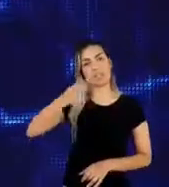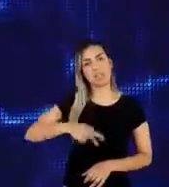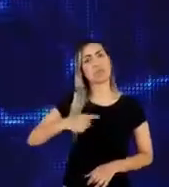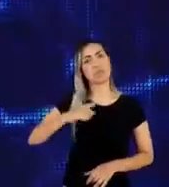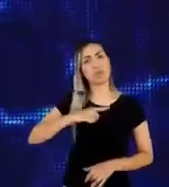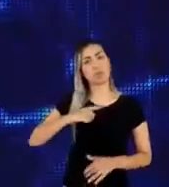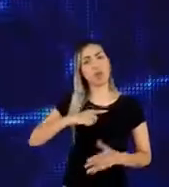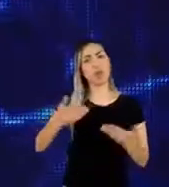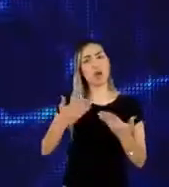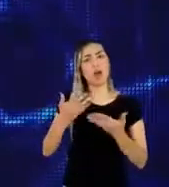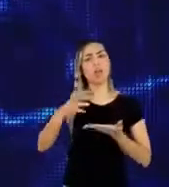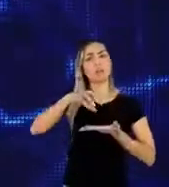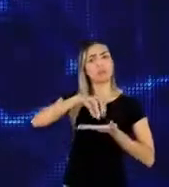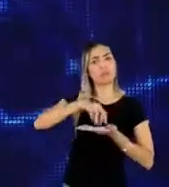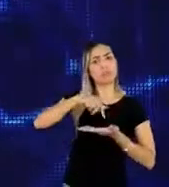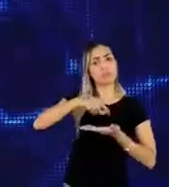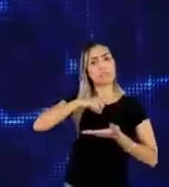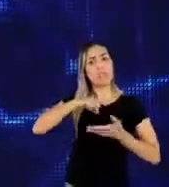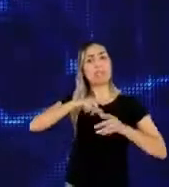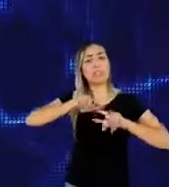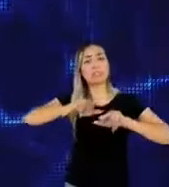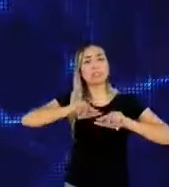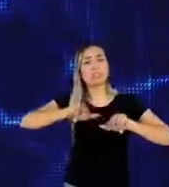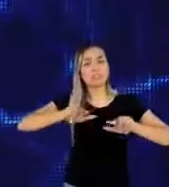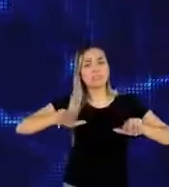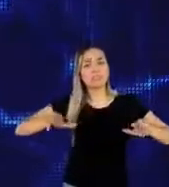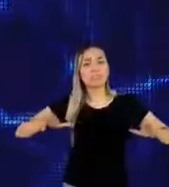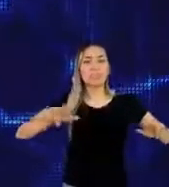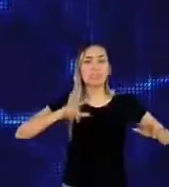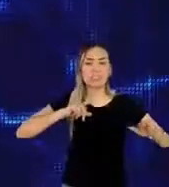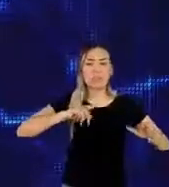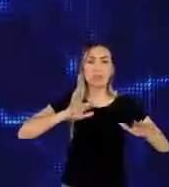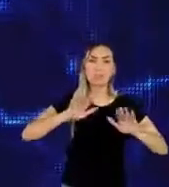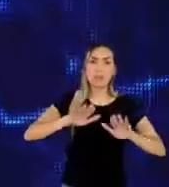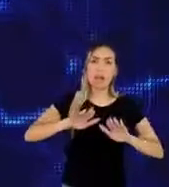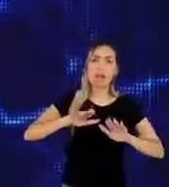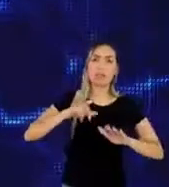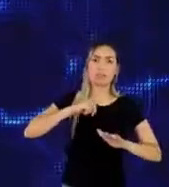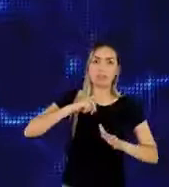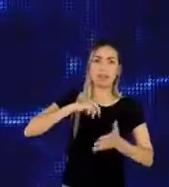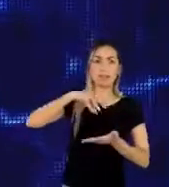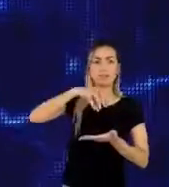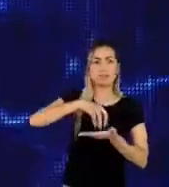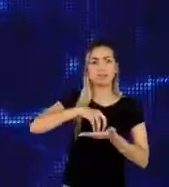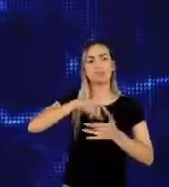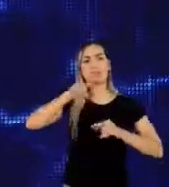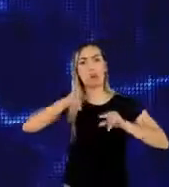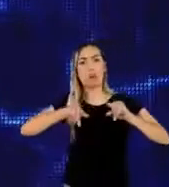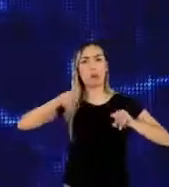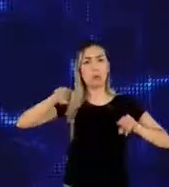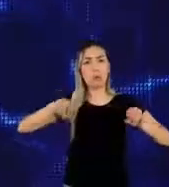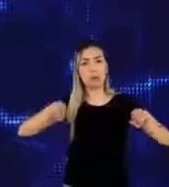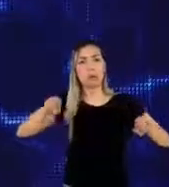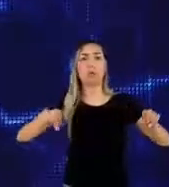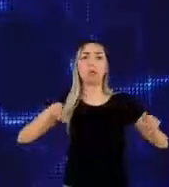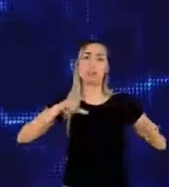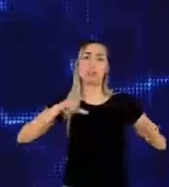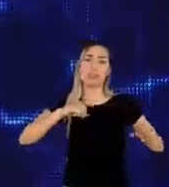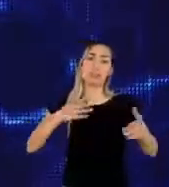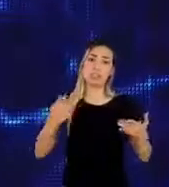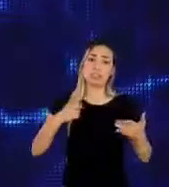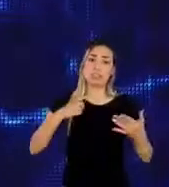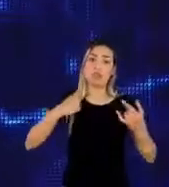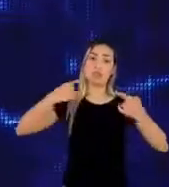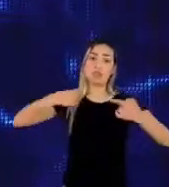diversificada, o que é muito bom, mas é uma matriz cada vez mais intermitente também, o que traz um desafio de operação para que a gente, de novo, volte